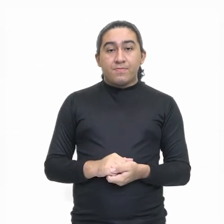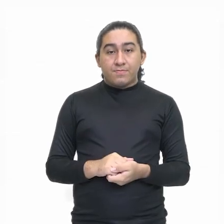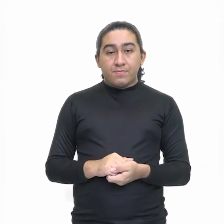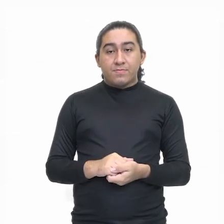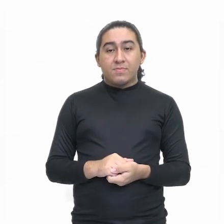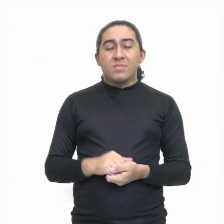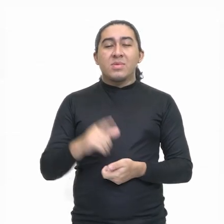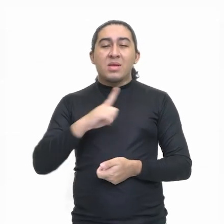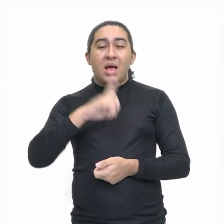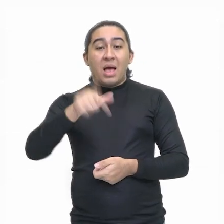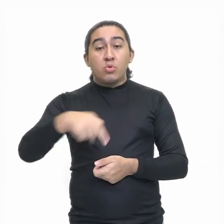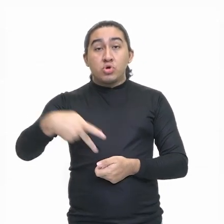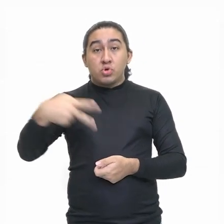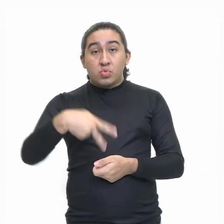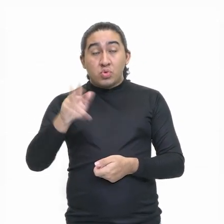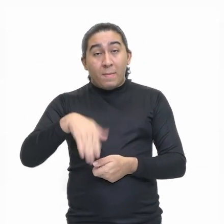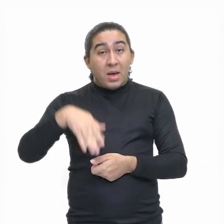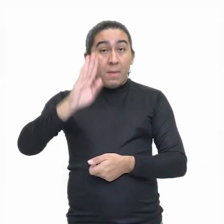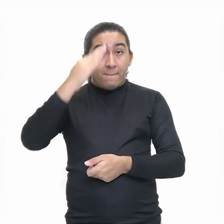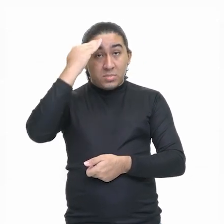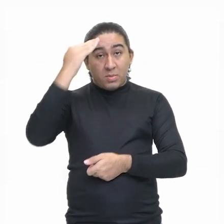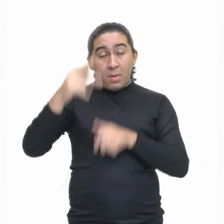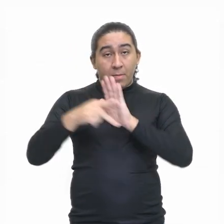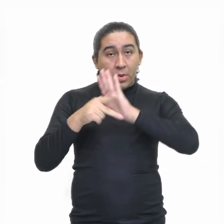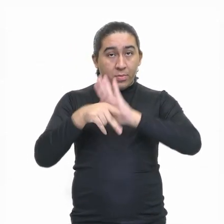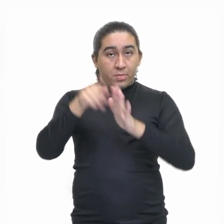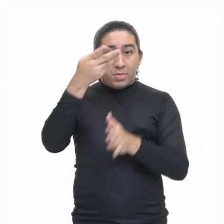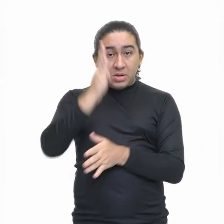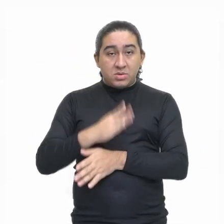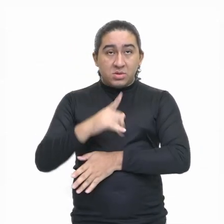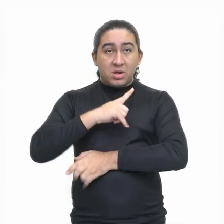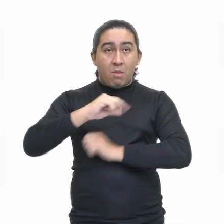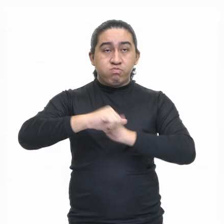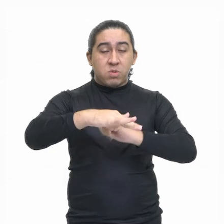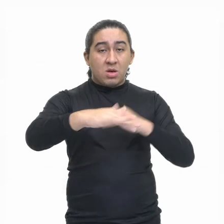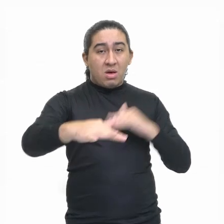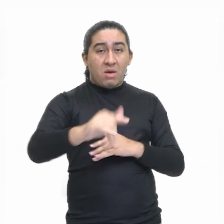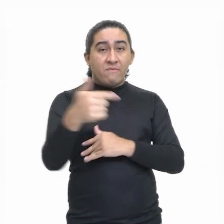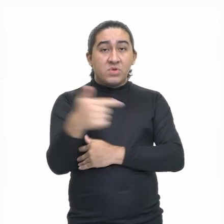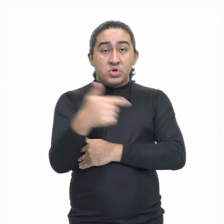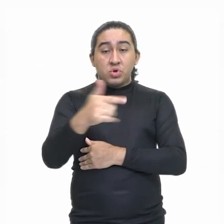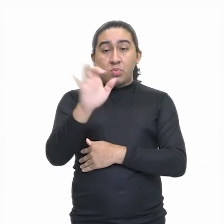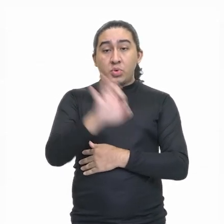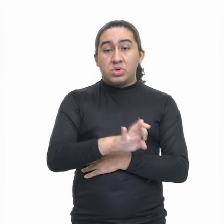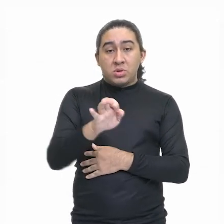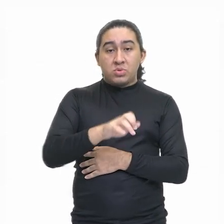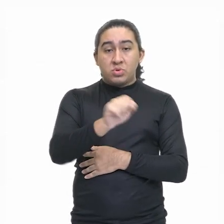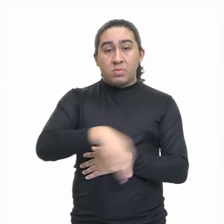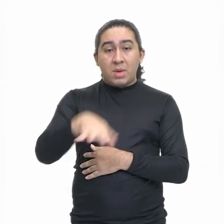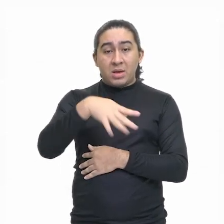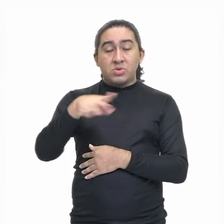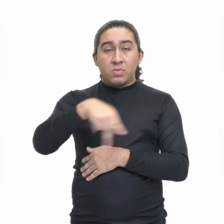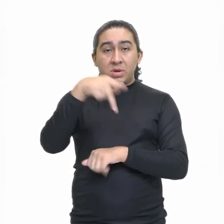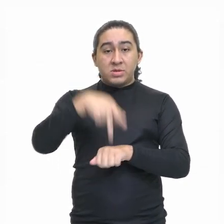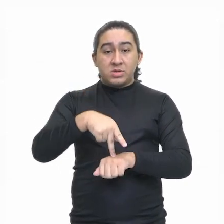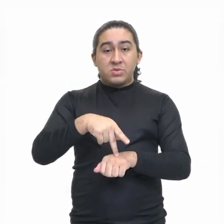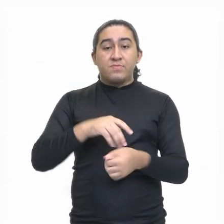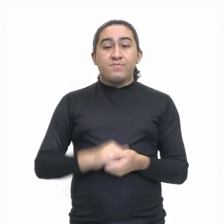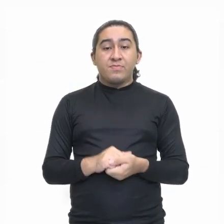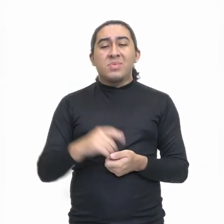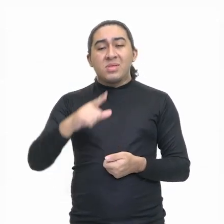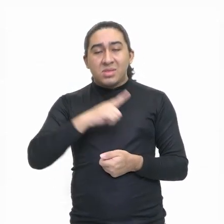ali como o segundo maior bioma brasileiro, cobrindo cerca de 22% do território nacional. Ele possui